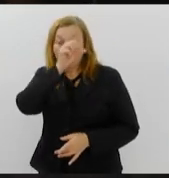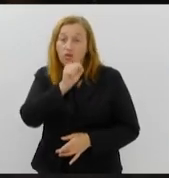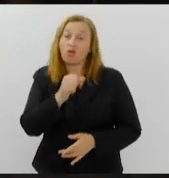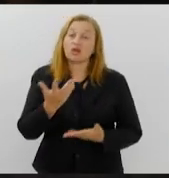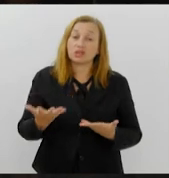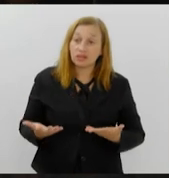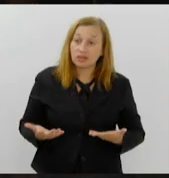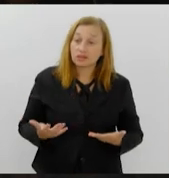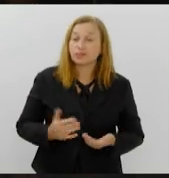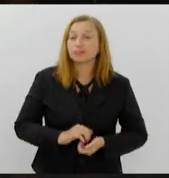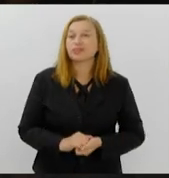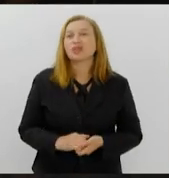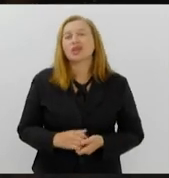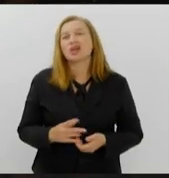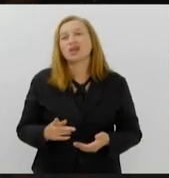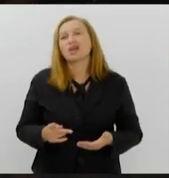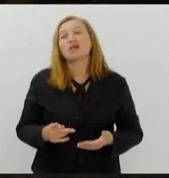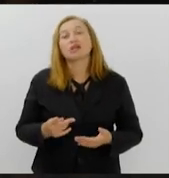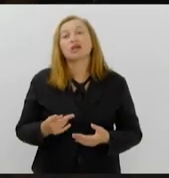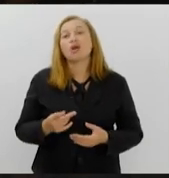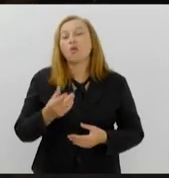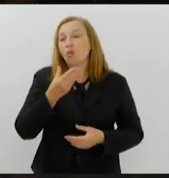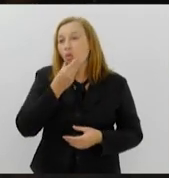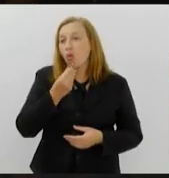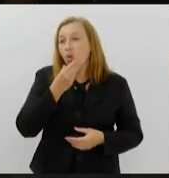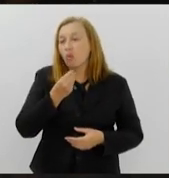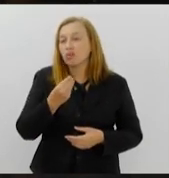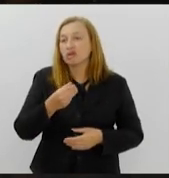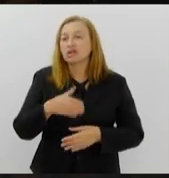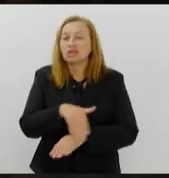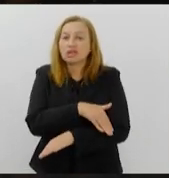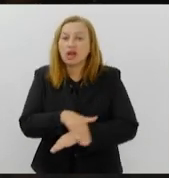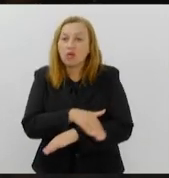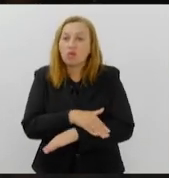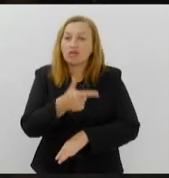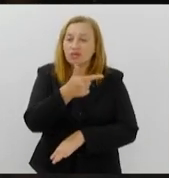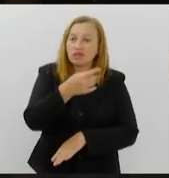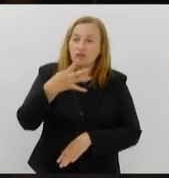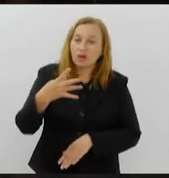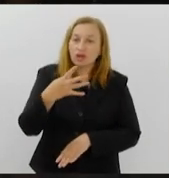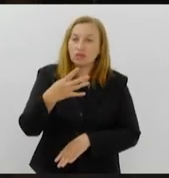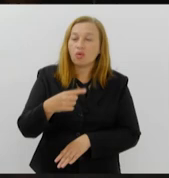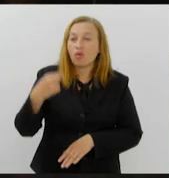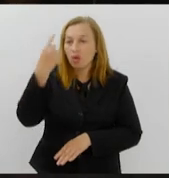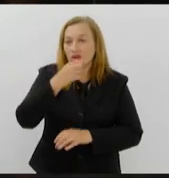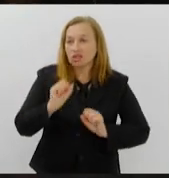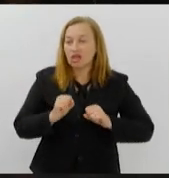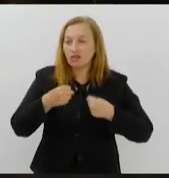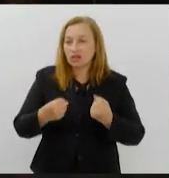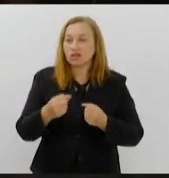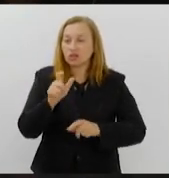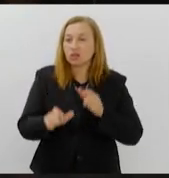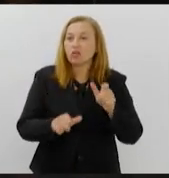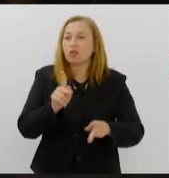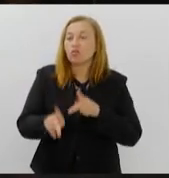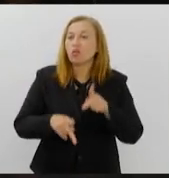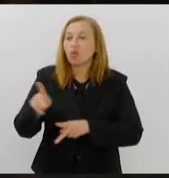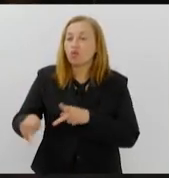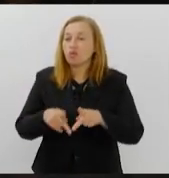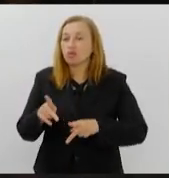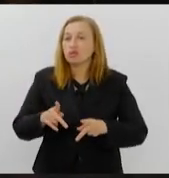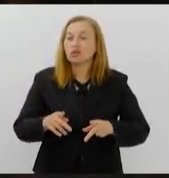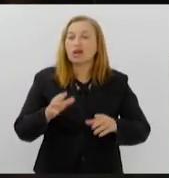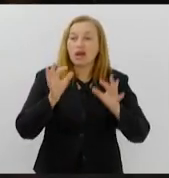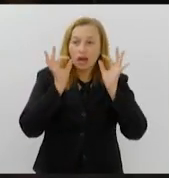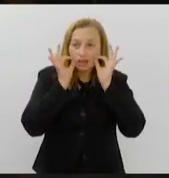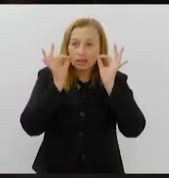dentro da comunidade. Tem que botar esses homens nas ruas, 24 horas defendendo a população de bem, e óbvio, dá atenção especial a todos os concursados,